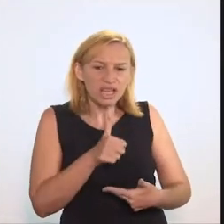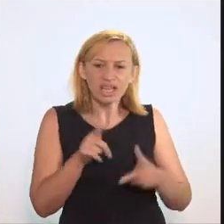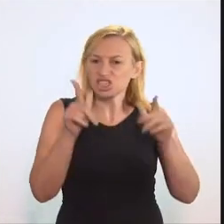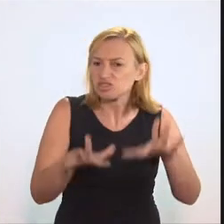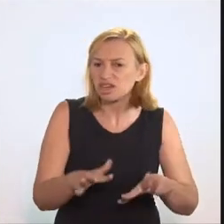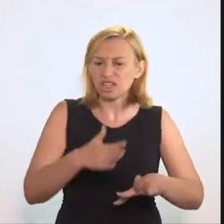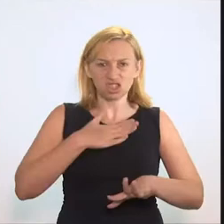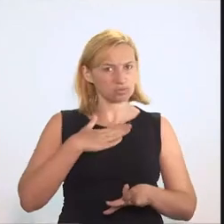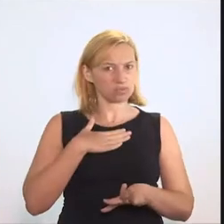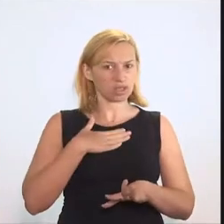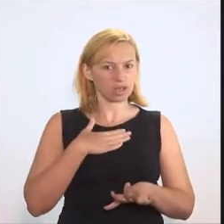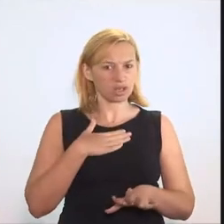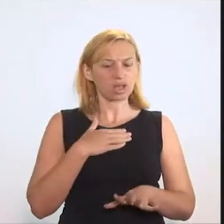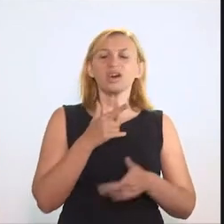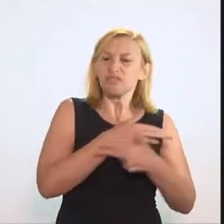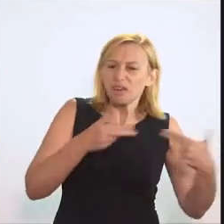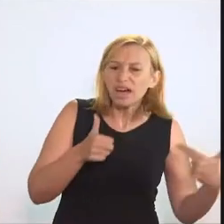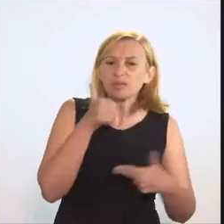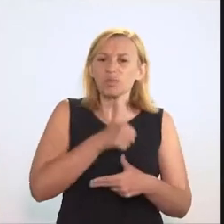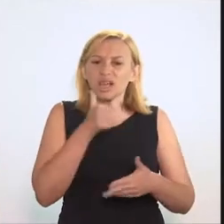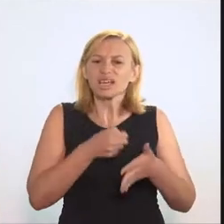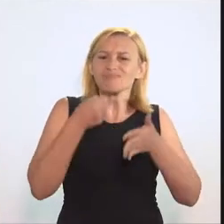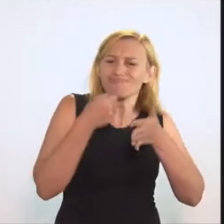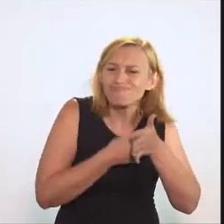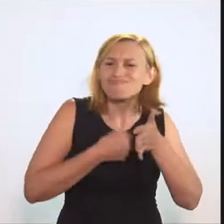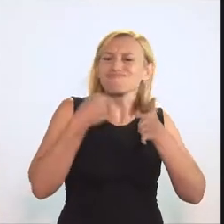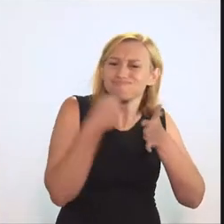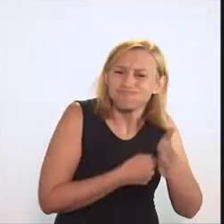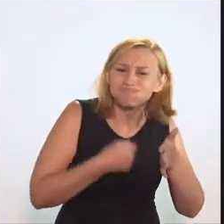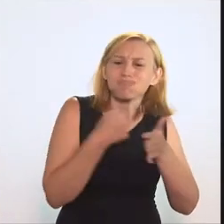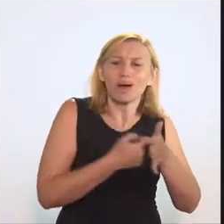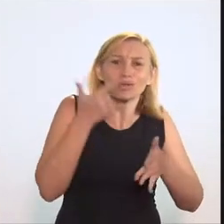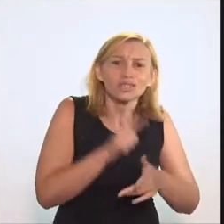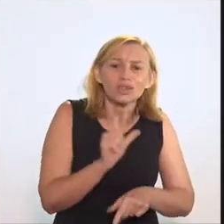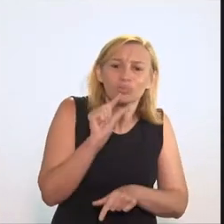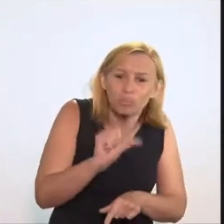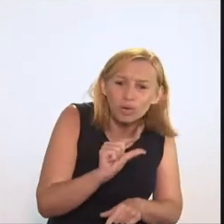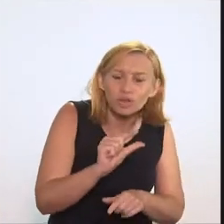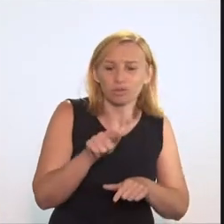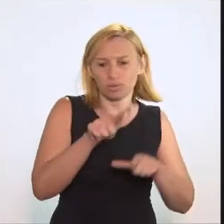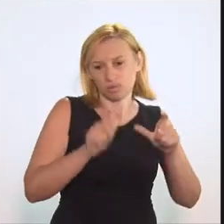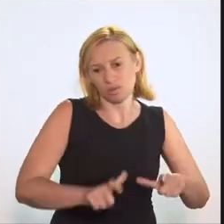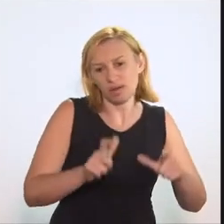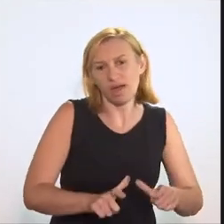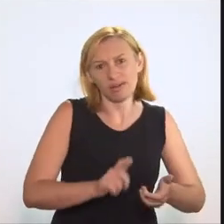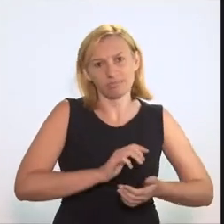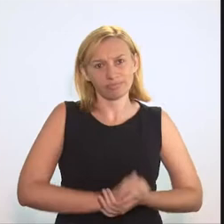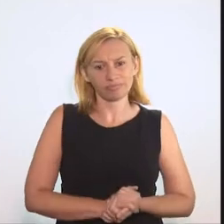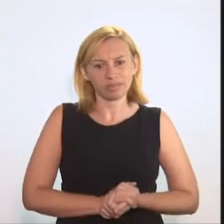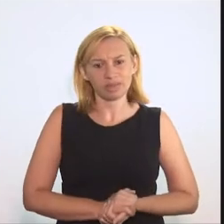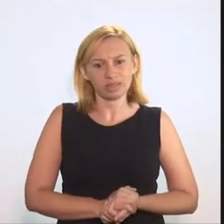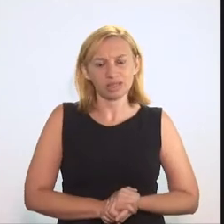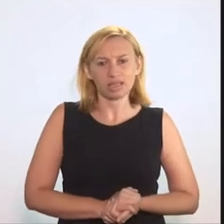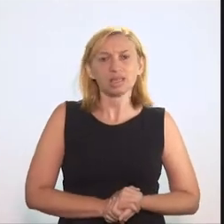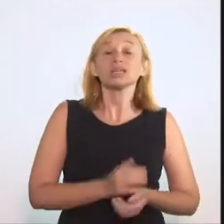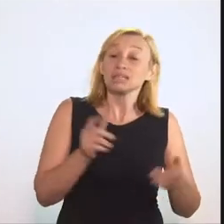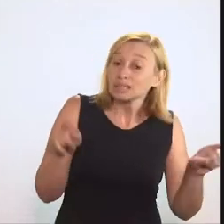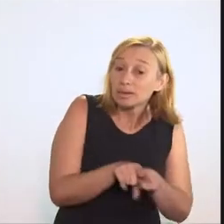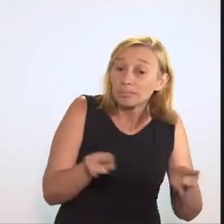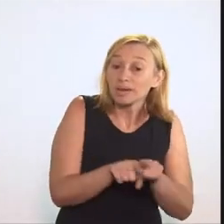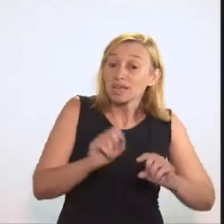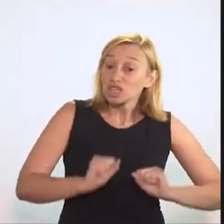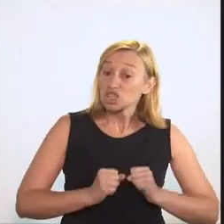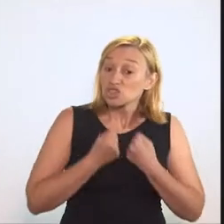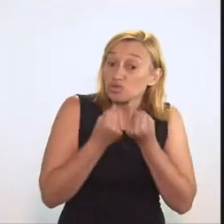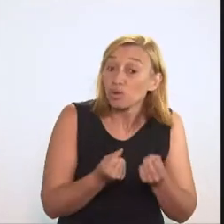mesma oportunidade que eu, muitas mulheres que ainda estavam tentando um espaço ainda que mínimo. E o Nossa Fala também faz isso, ele também gera esse network,